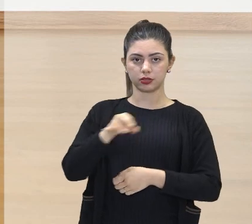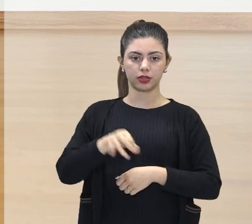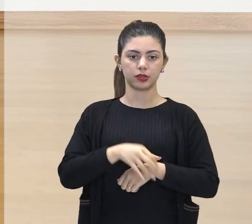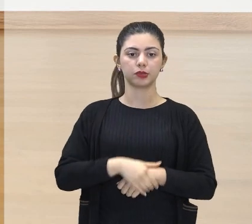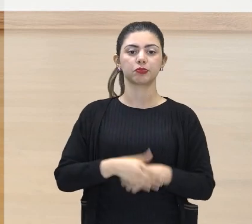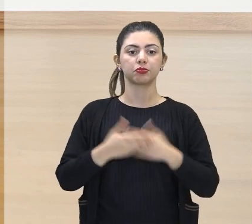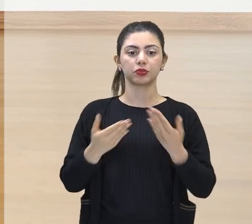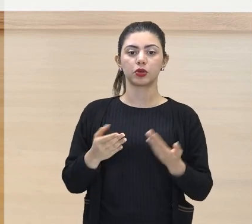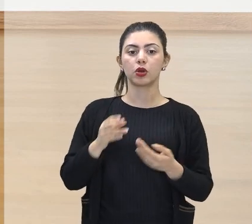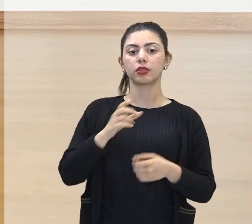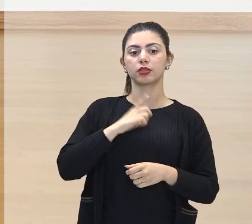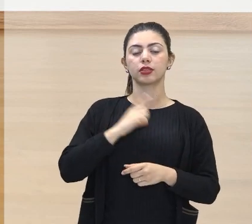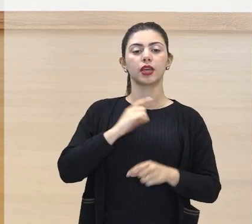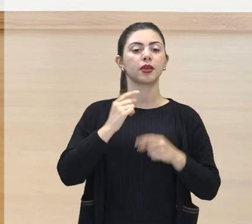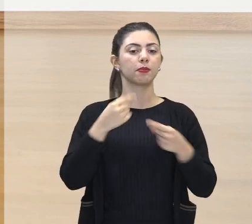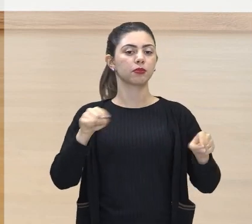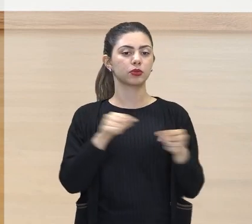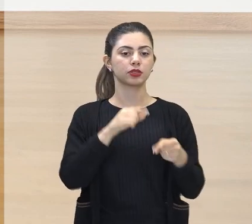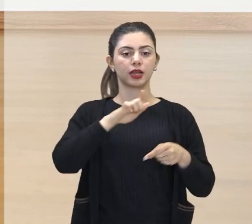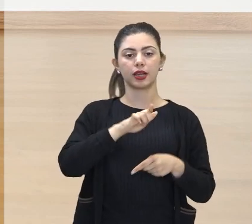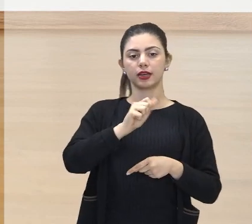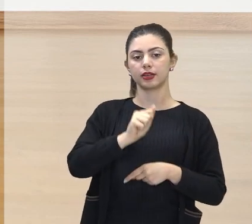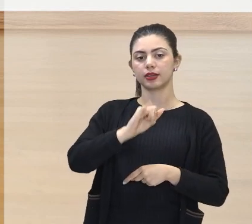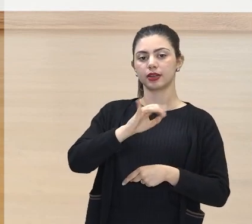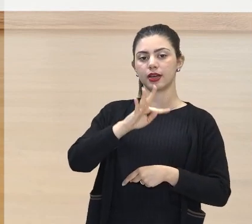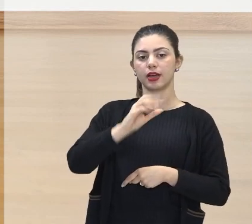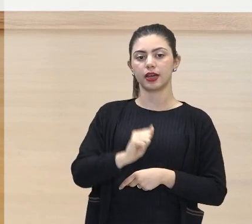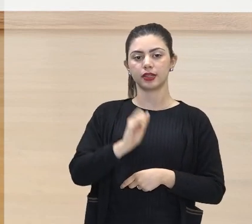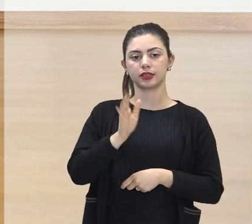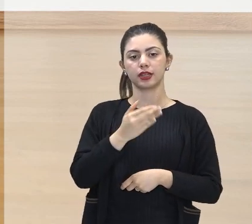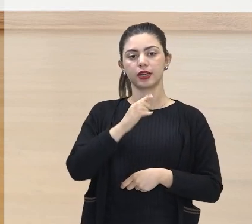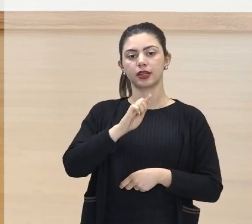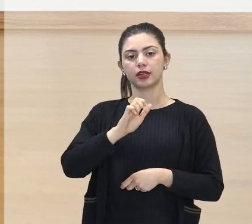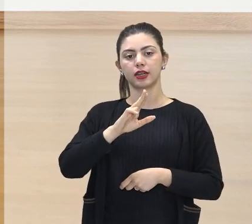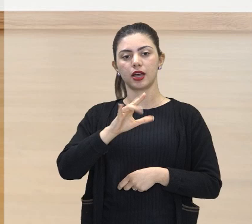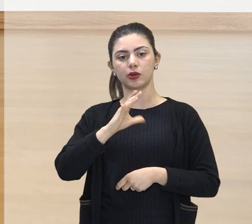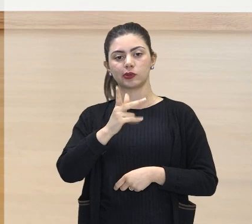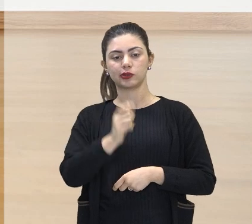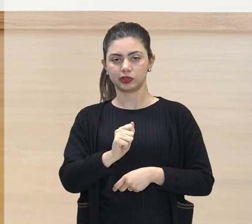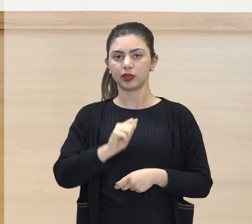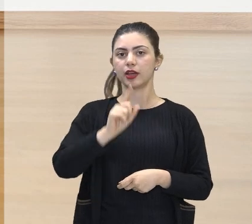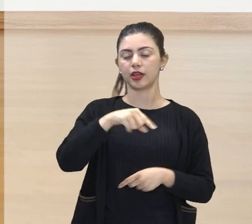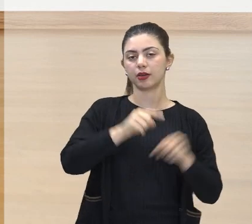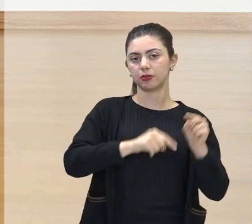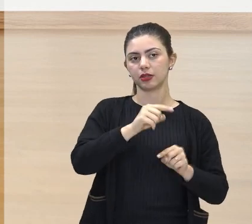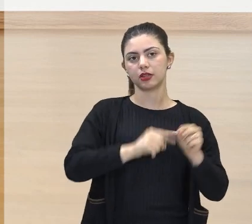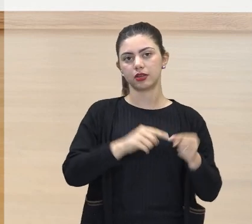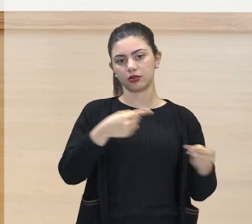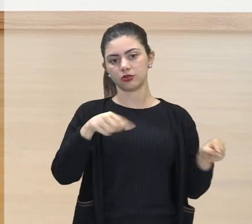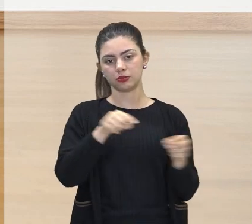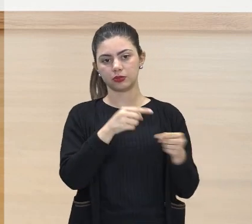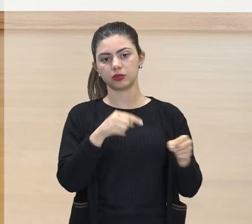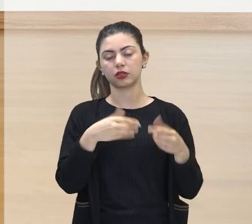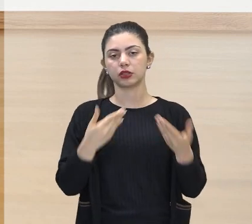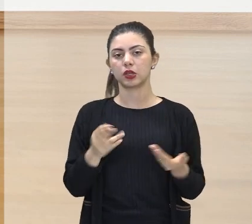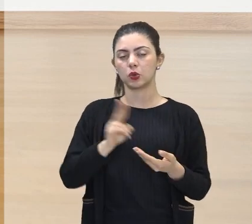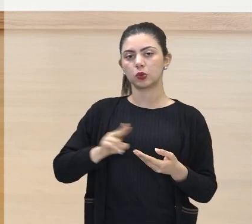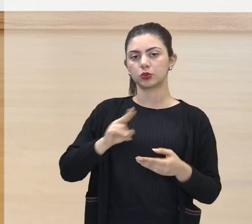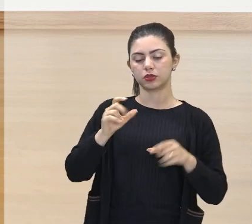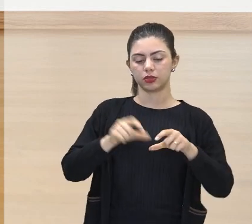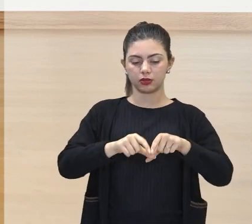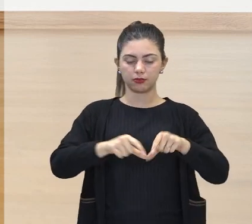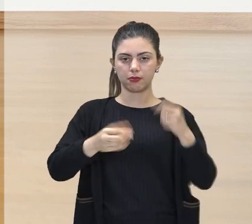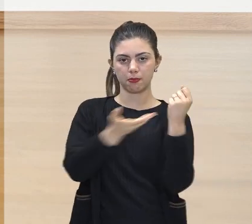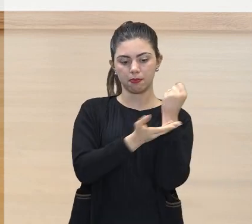Os movimentos são de batidas nos pés e nos desafios. Utiliza-se de uma vara de madeira de 2 ou 3 metros